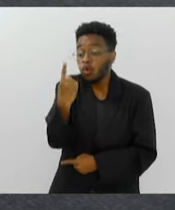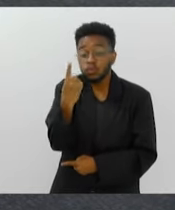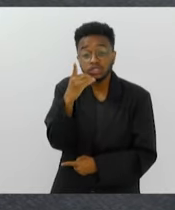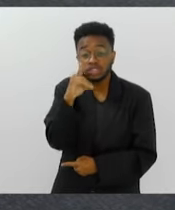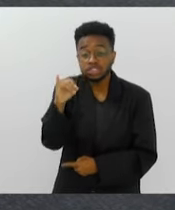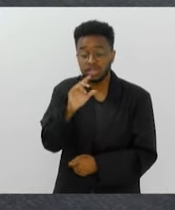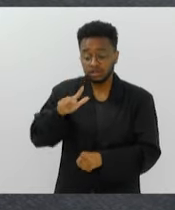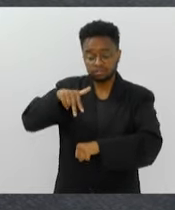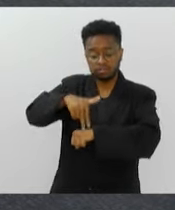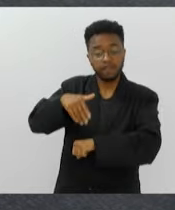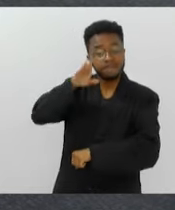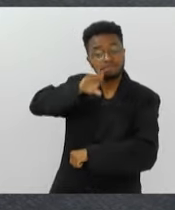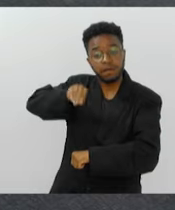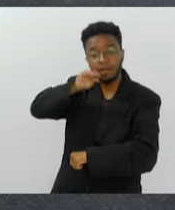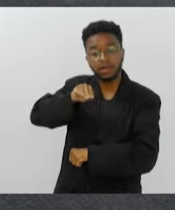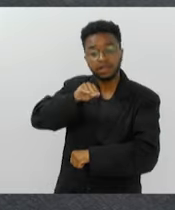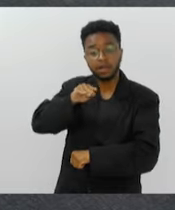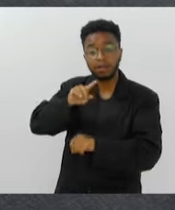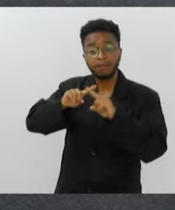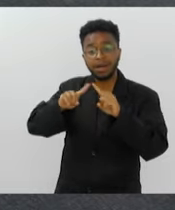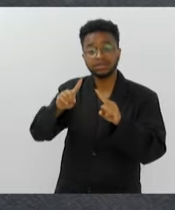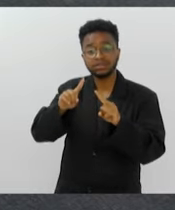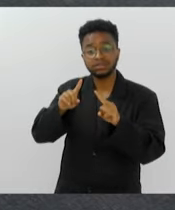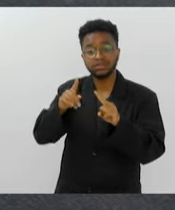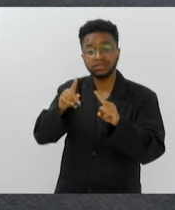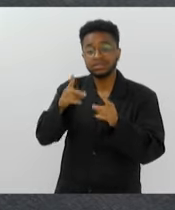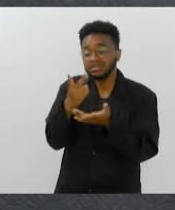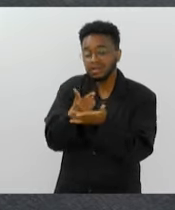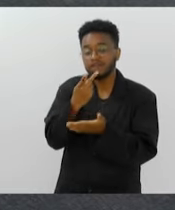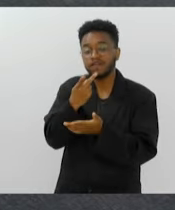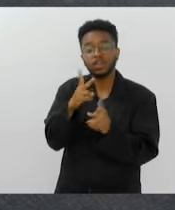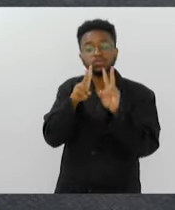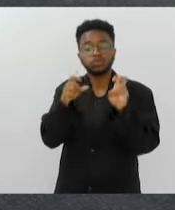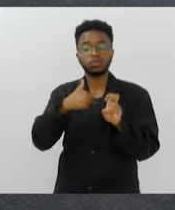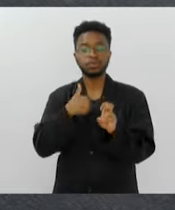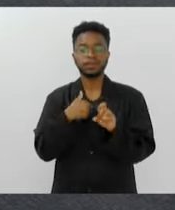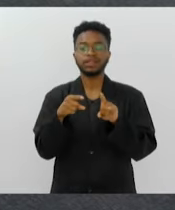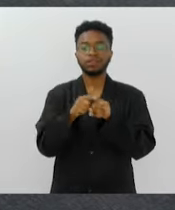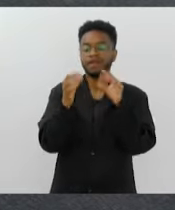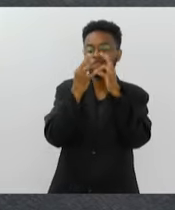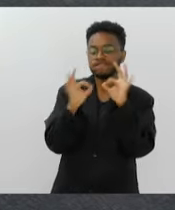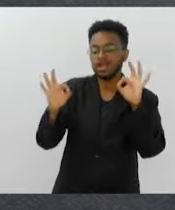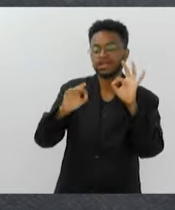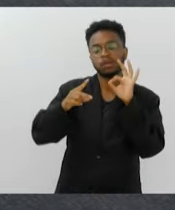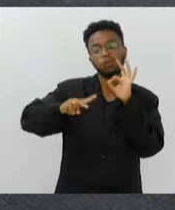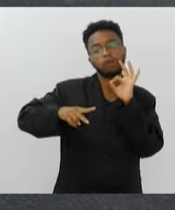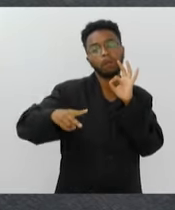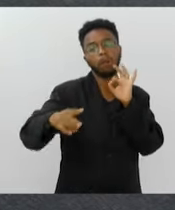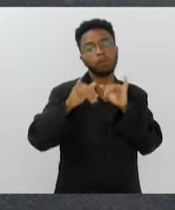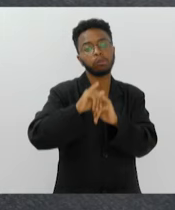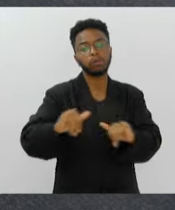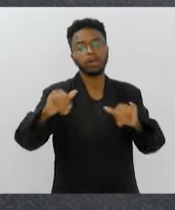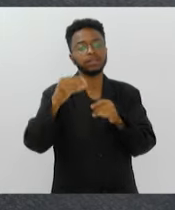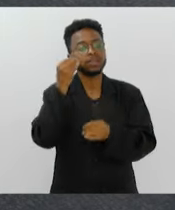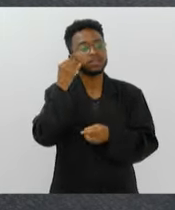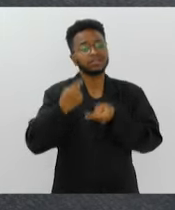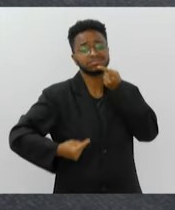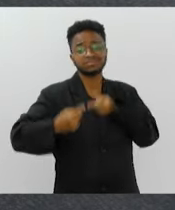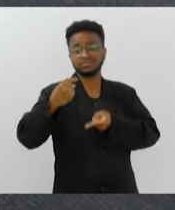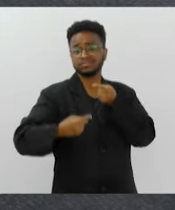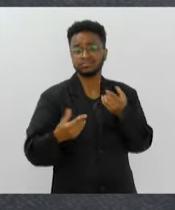no microfone e não me citar e não pegar um pedaço da minha fala para poder replicar e querer criar um embate